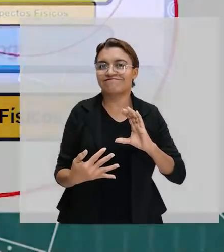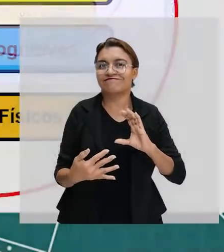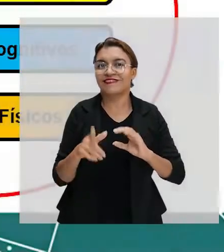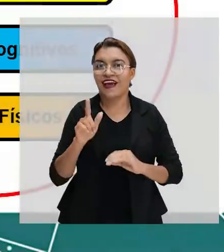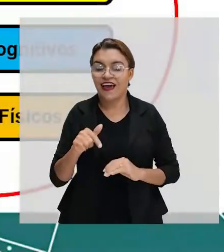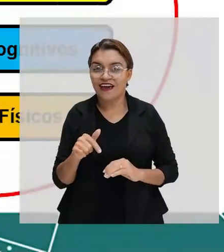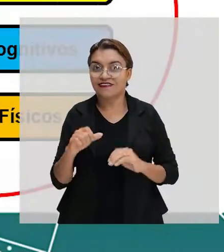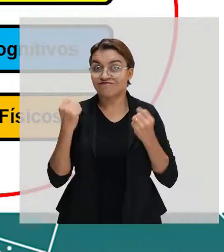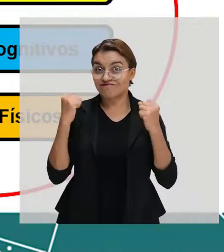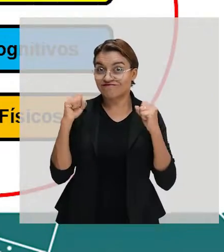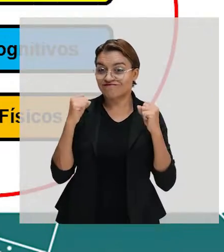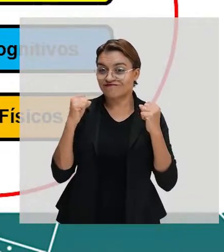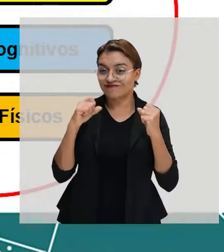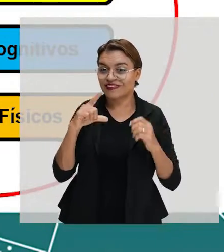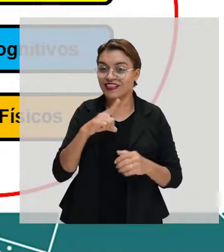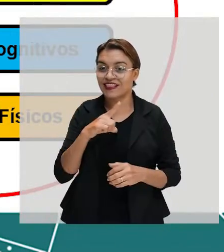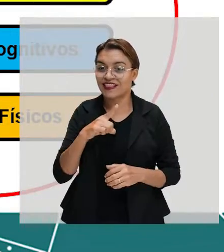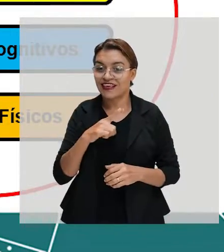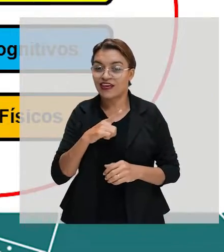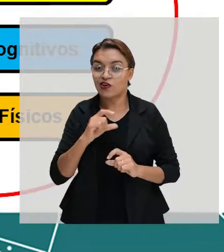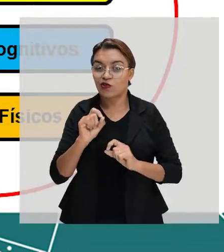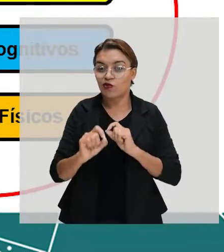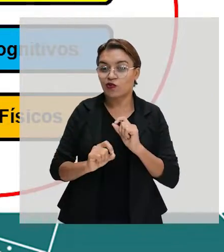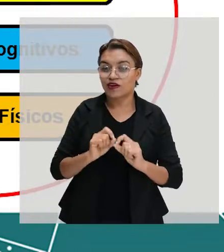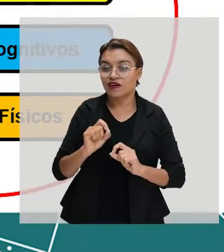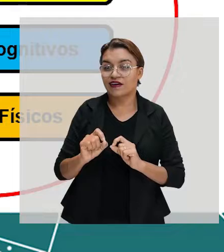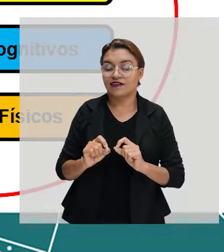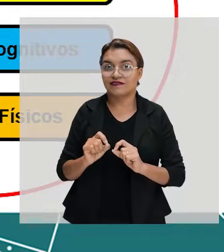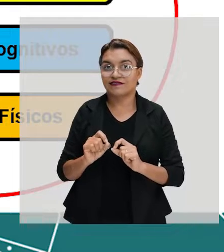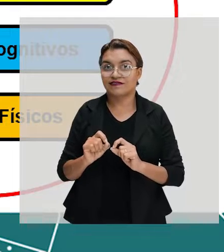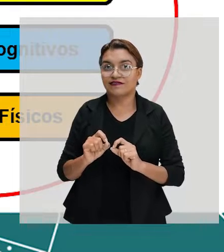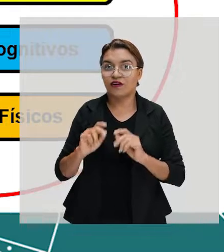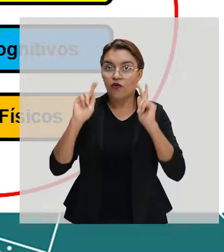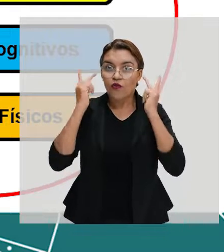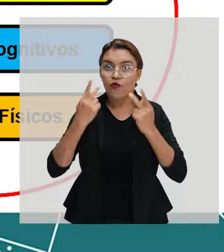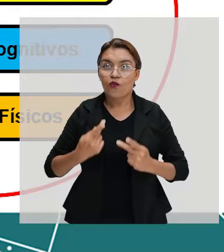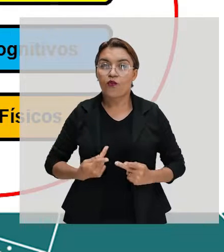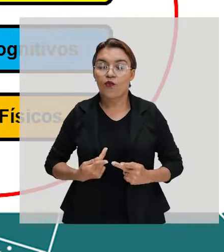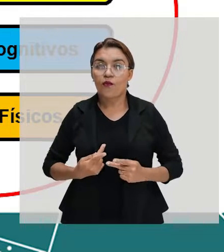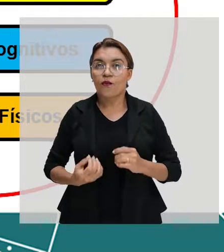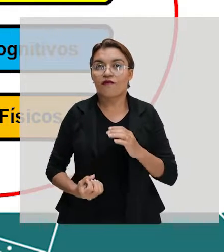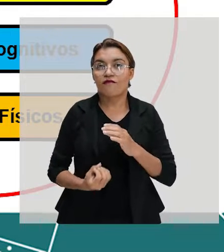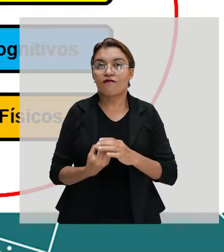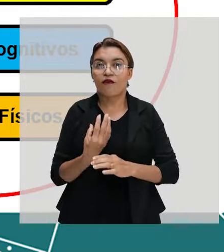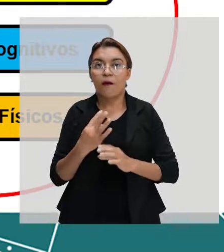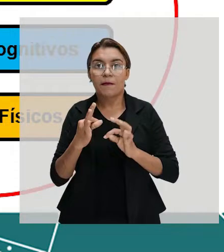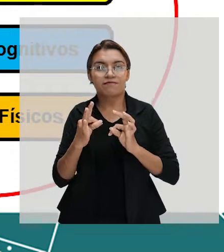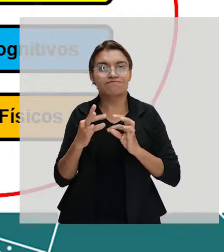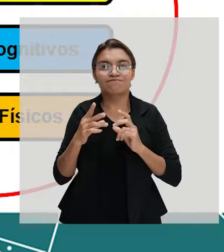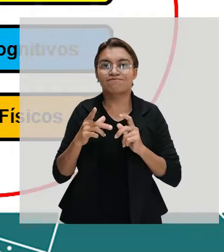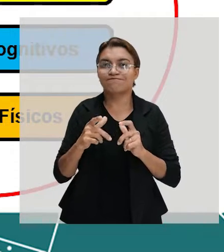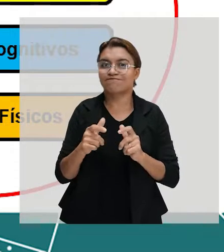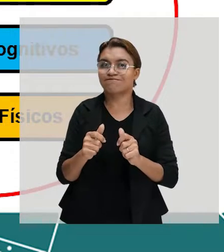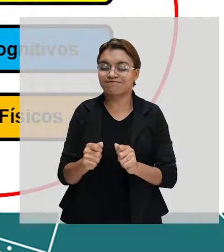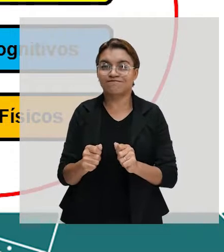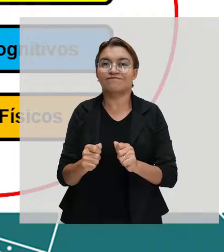falo que a educação física lá ela tem a questão de formar o homem de forma integral